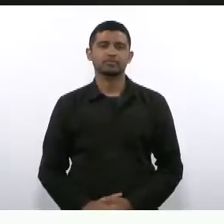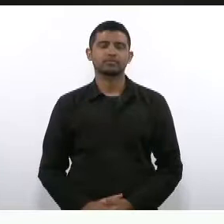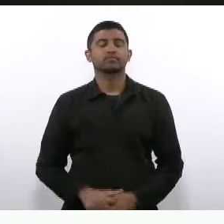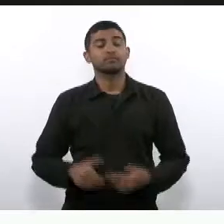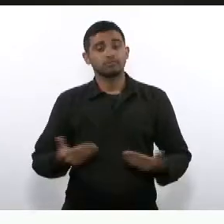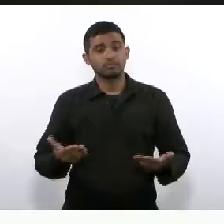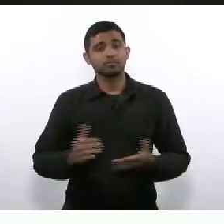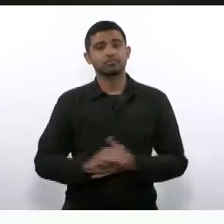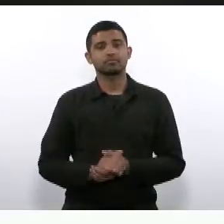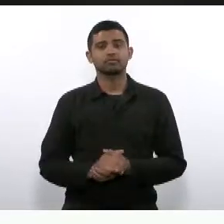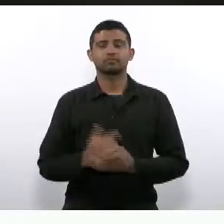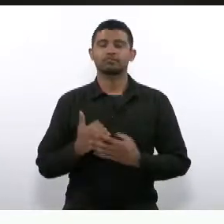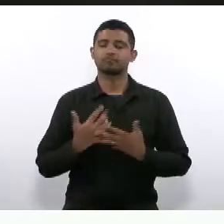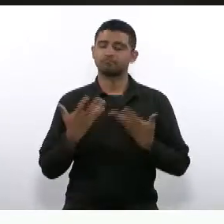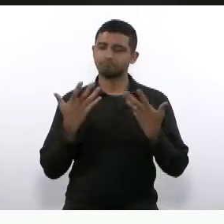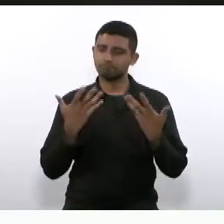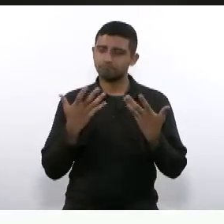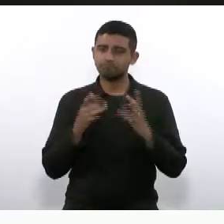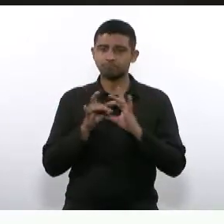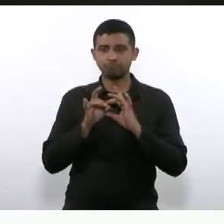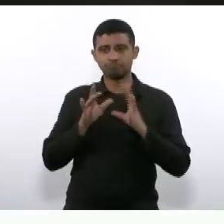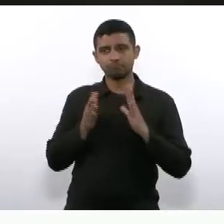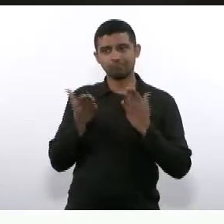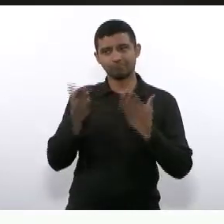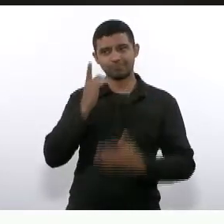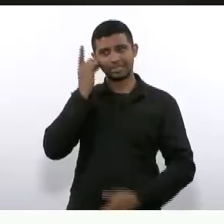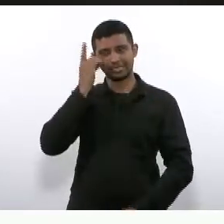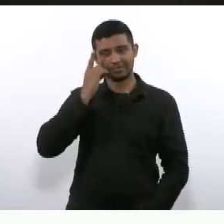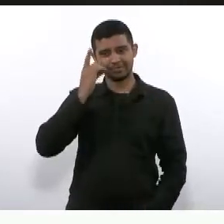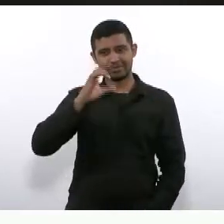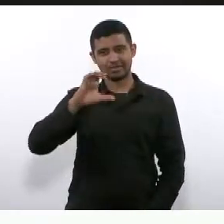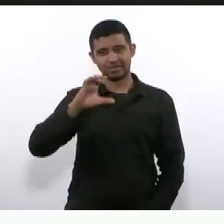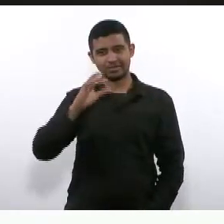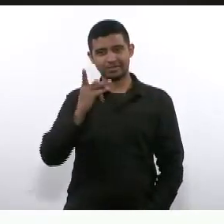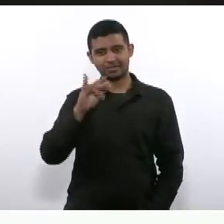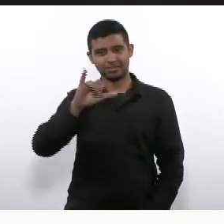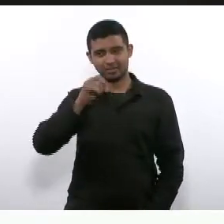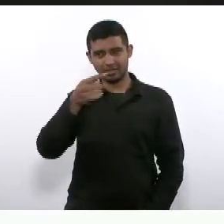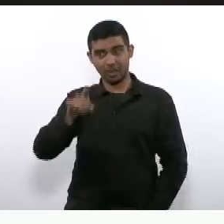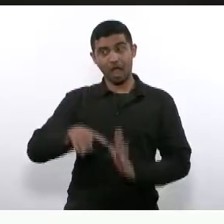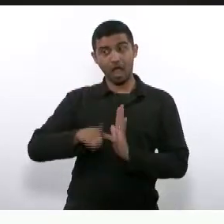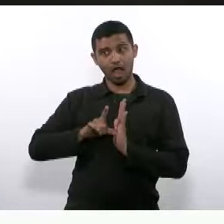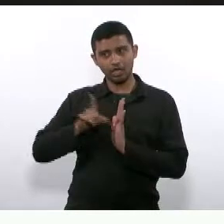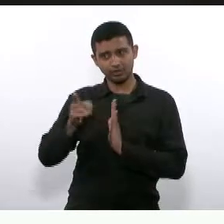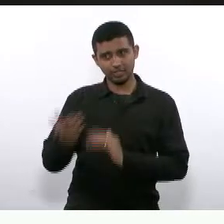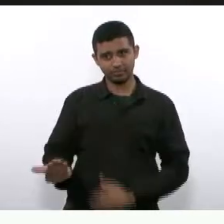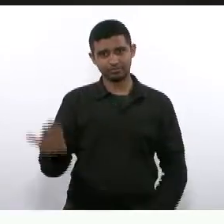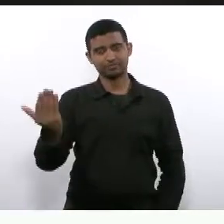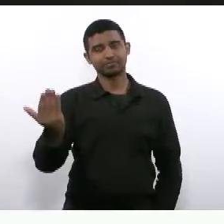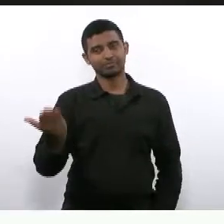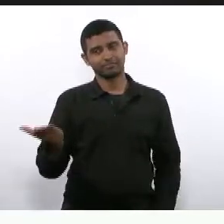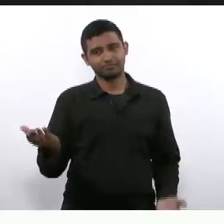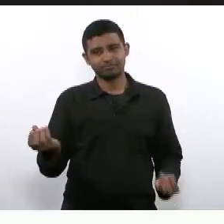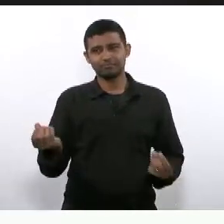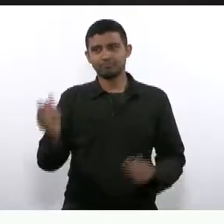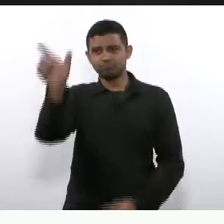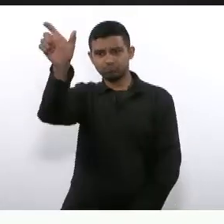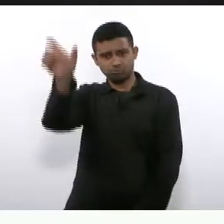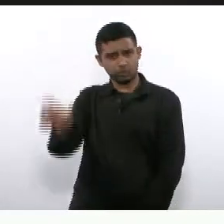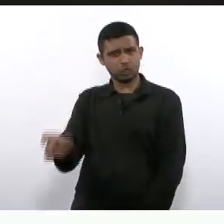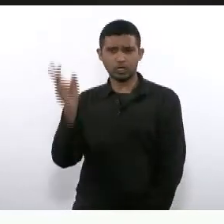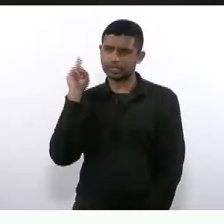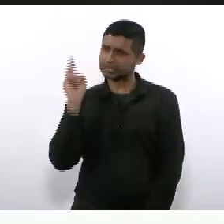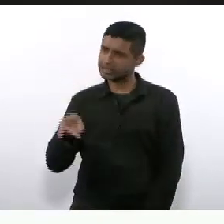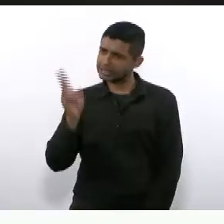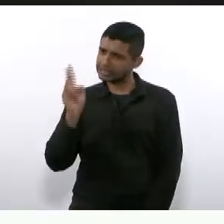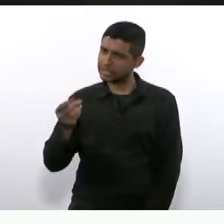Bom, eu queria me permitir, deputado Chicão Bulhões, antes de passar a palavra a Vossa Excelência, porque o senhor foi uma figura